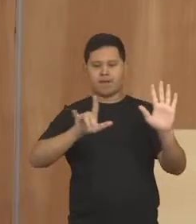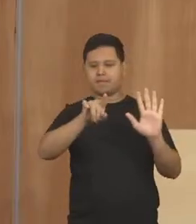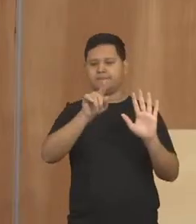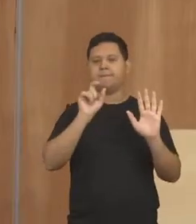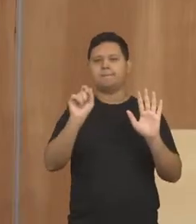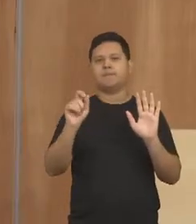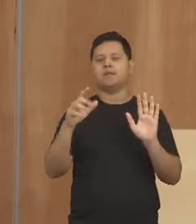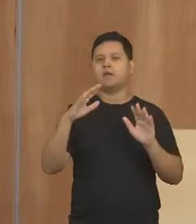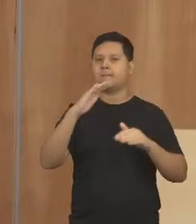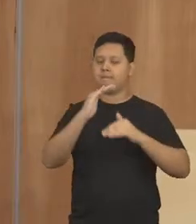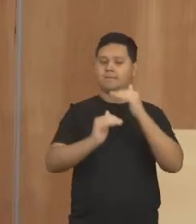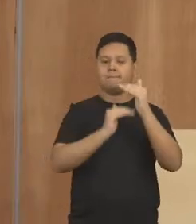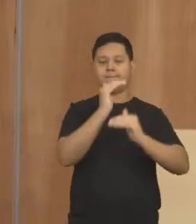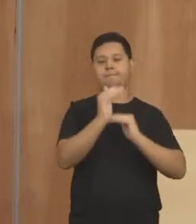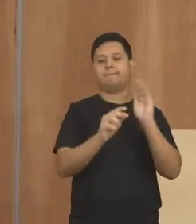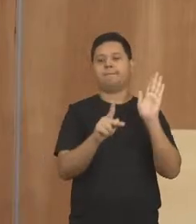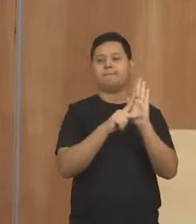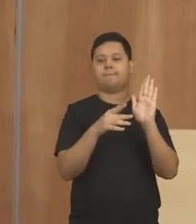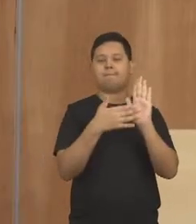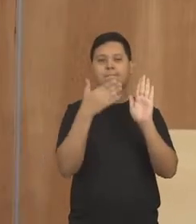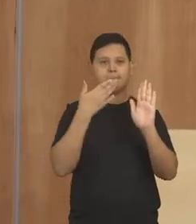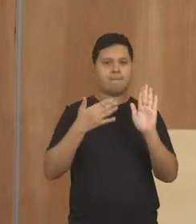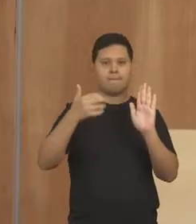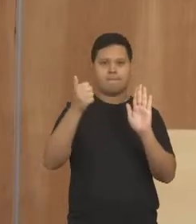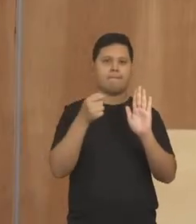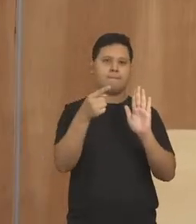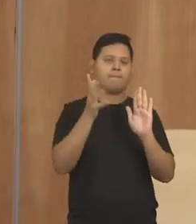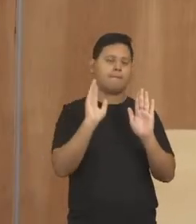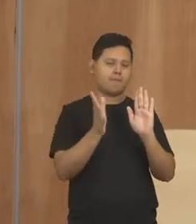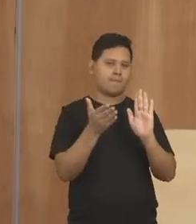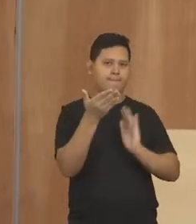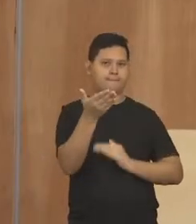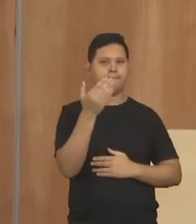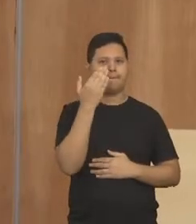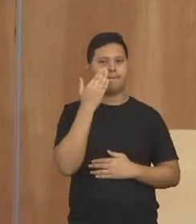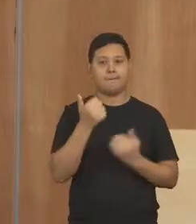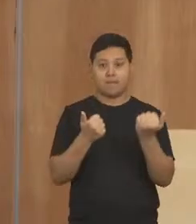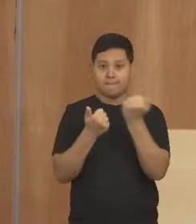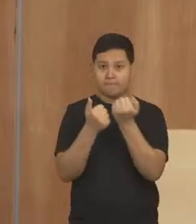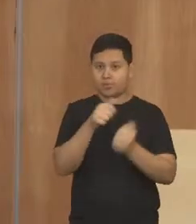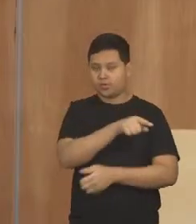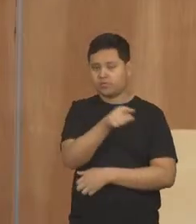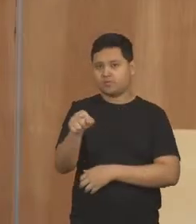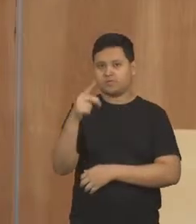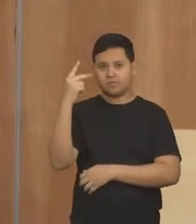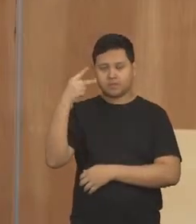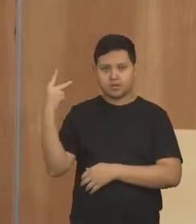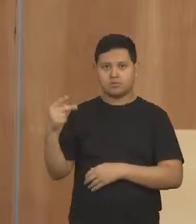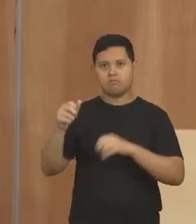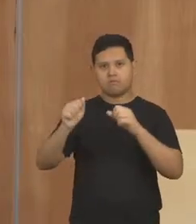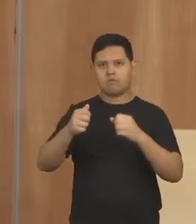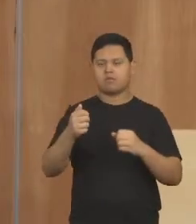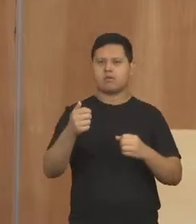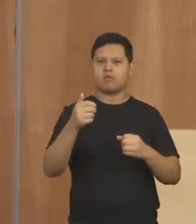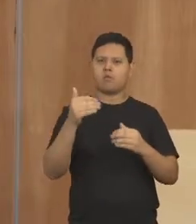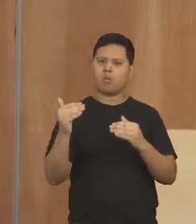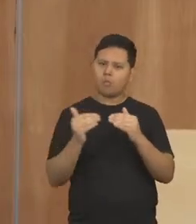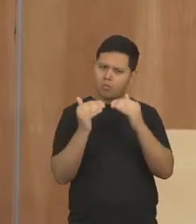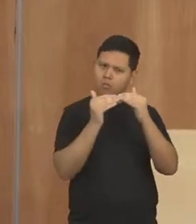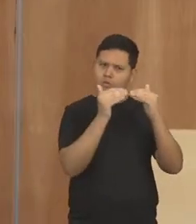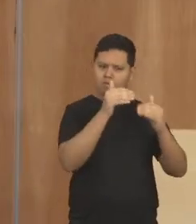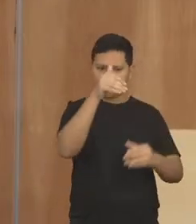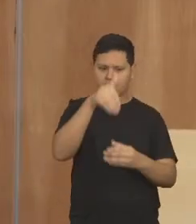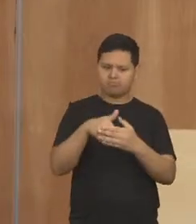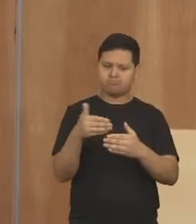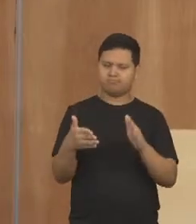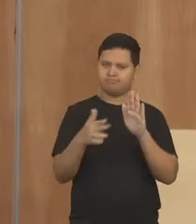visa aperfeiçoar esse projeto. Então, de antemão, quero pedir o apoio dos vereadores para que possam votar favoráveis,